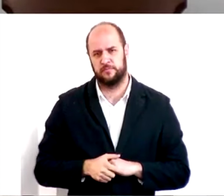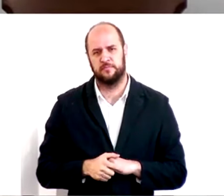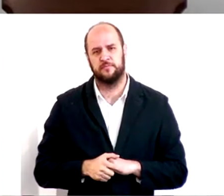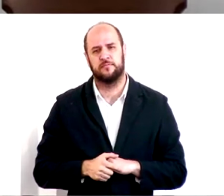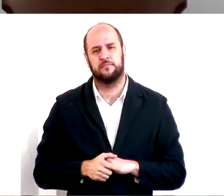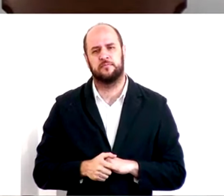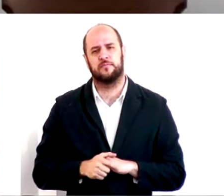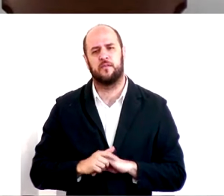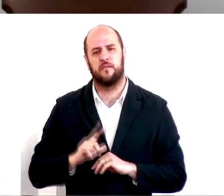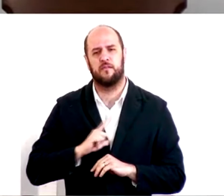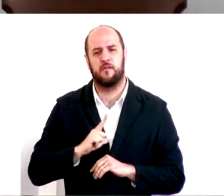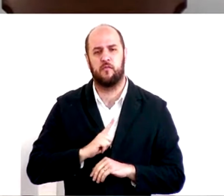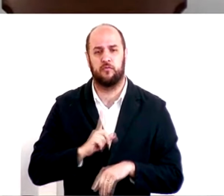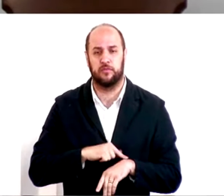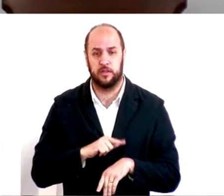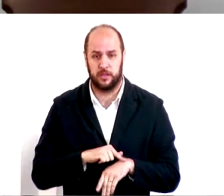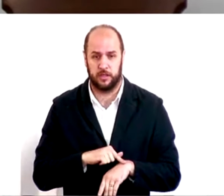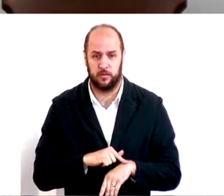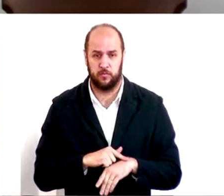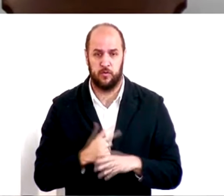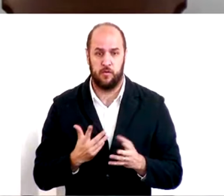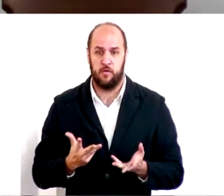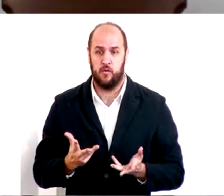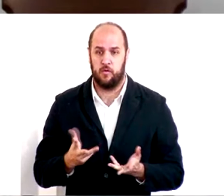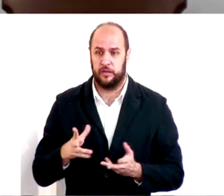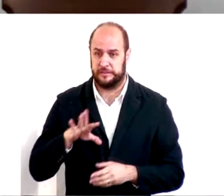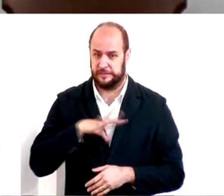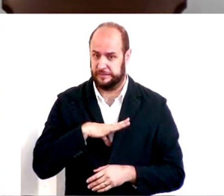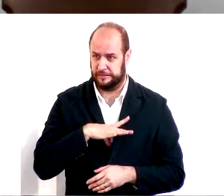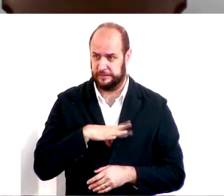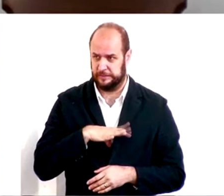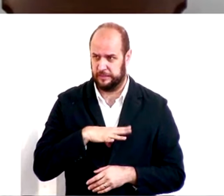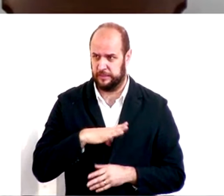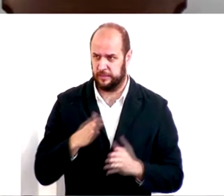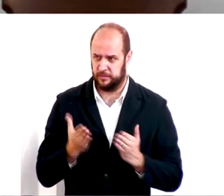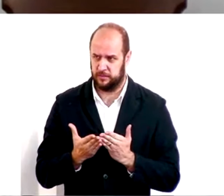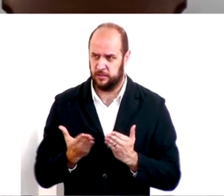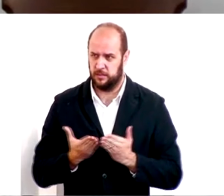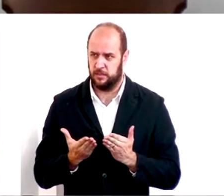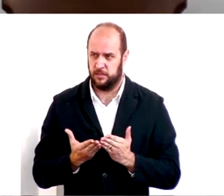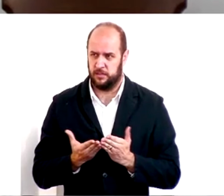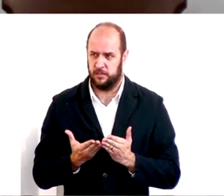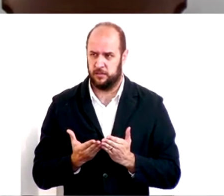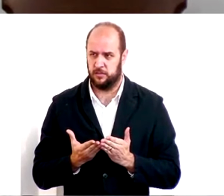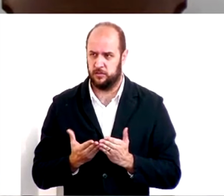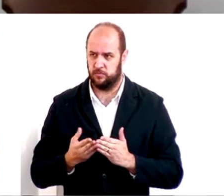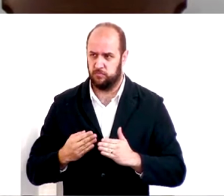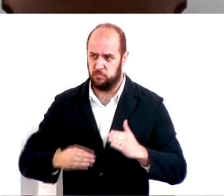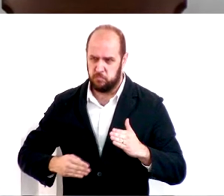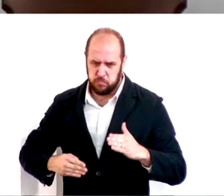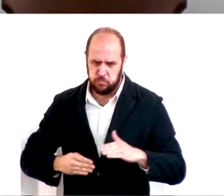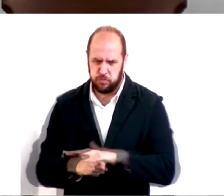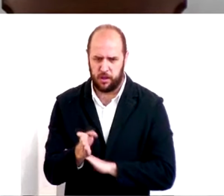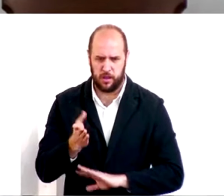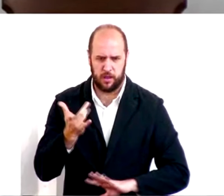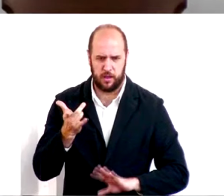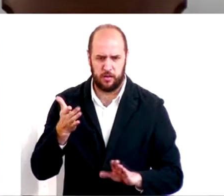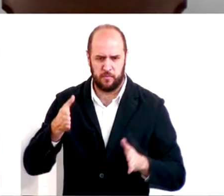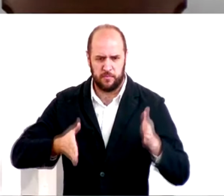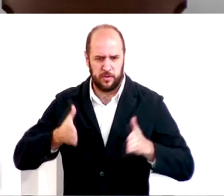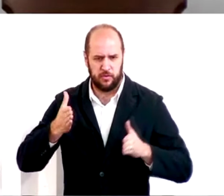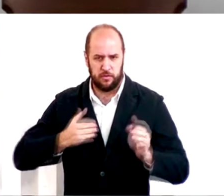Houve um momento em que uma cidade protestante estava sendo invadida, lá no período da